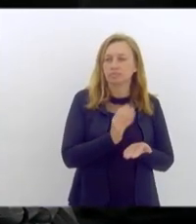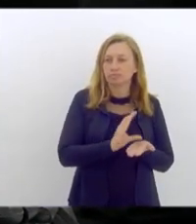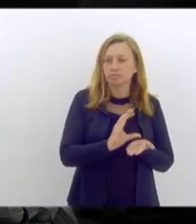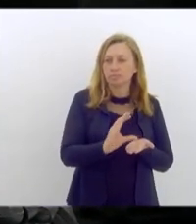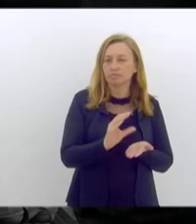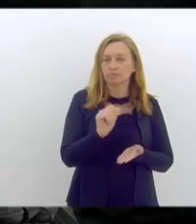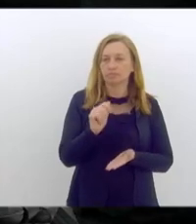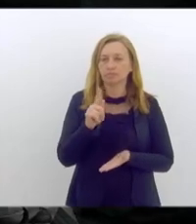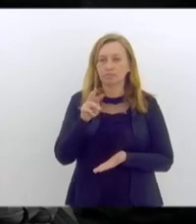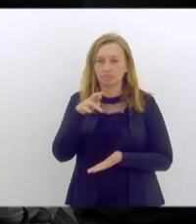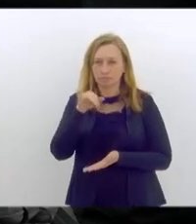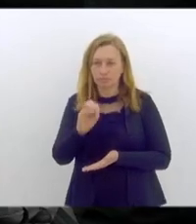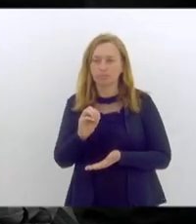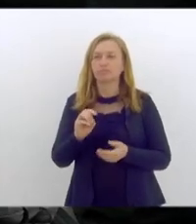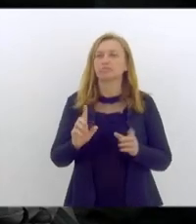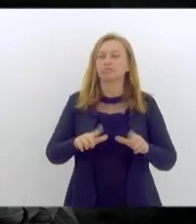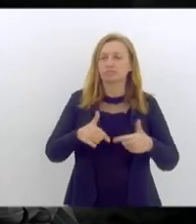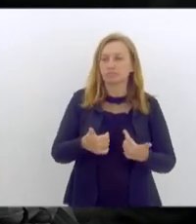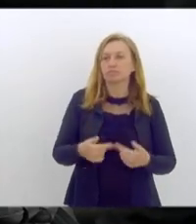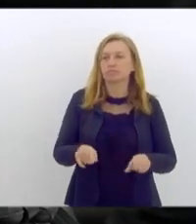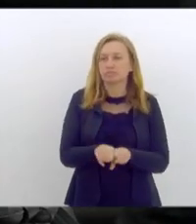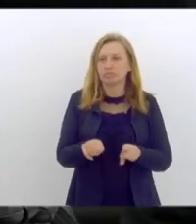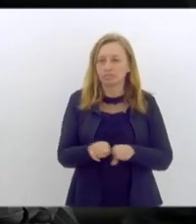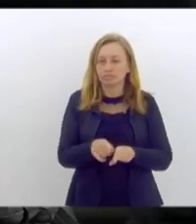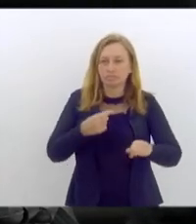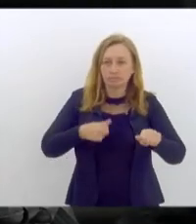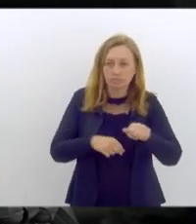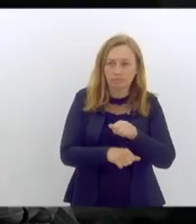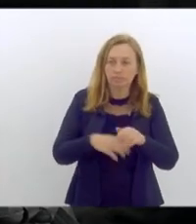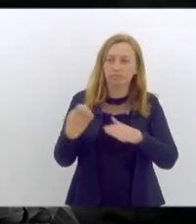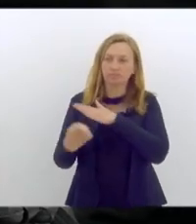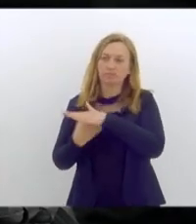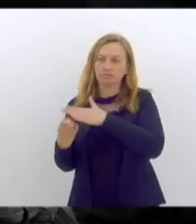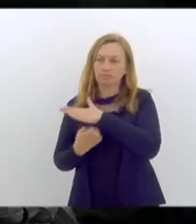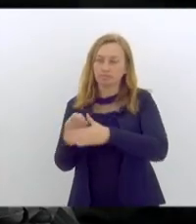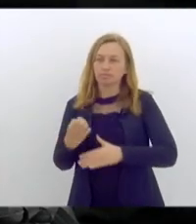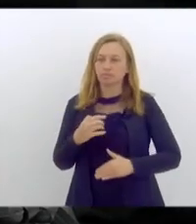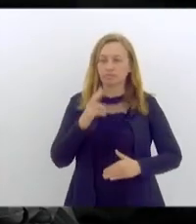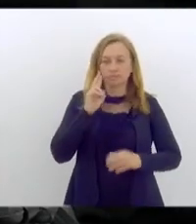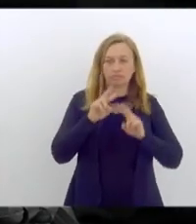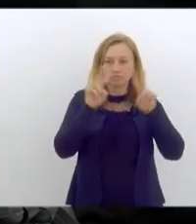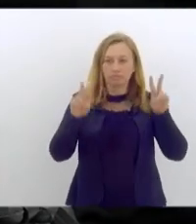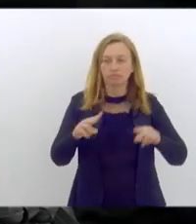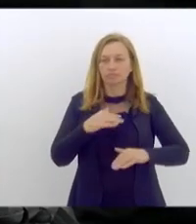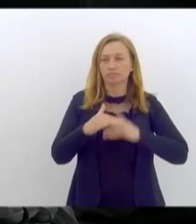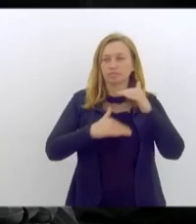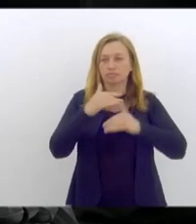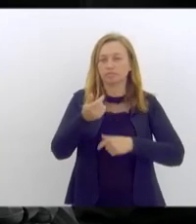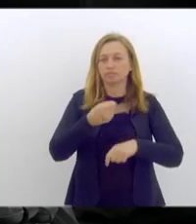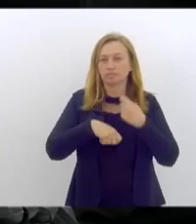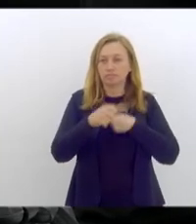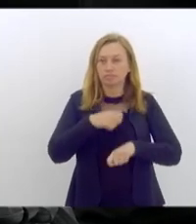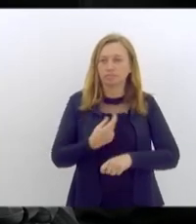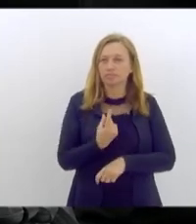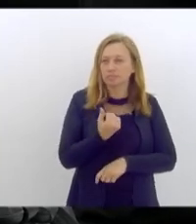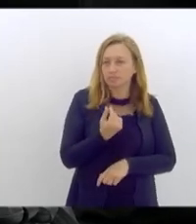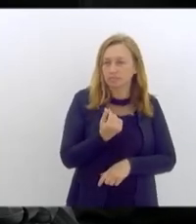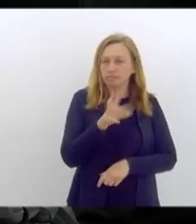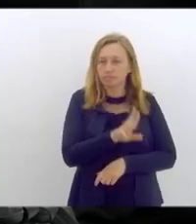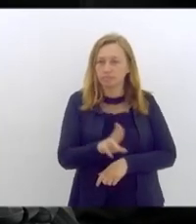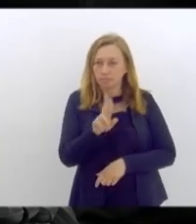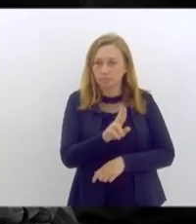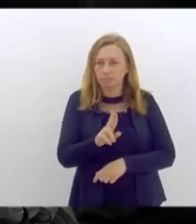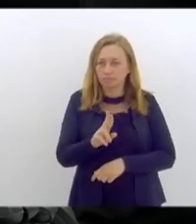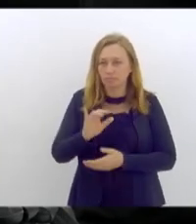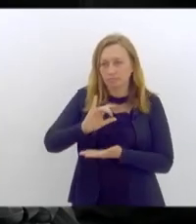agerio ela atua também com financiamento a empresa e divisando o desenvolvimento econômico Então esse dinheiro ele ser utilizado